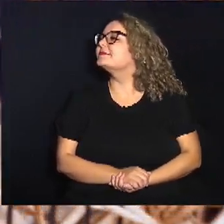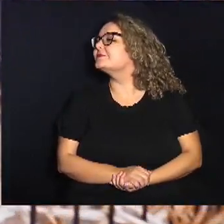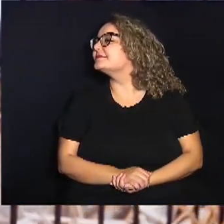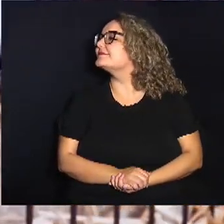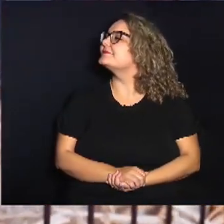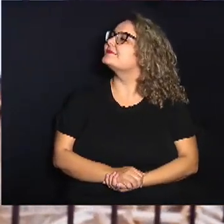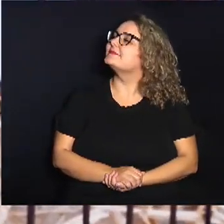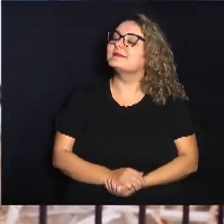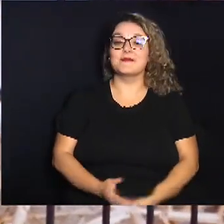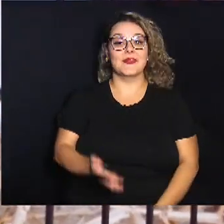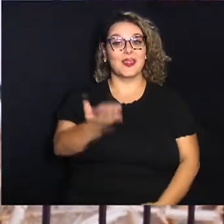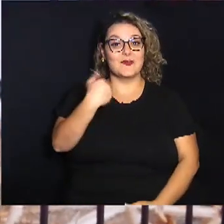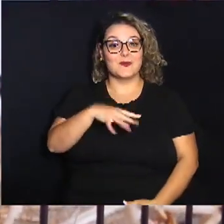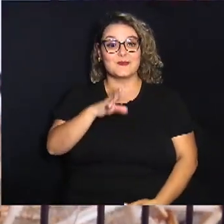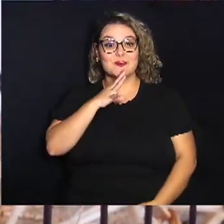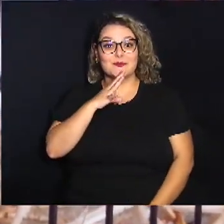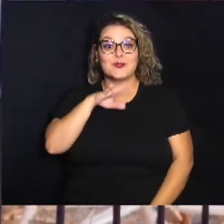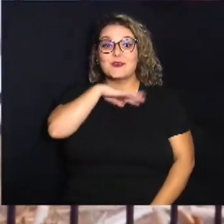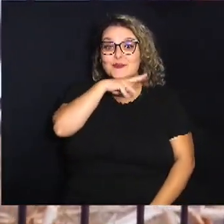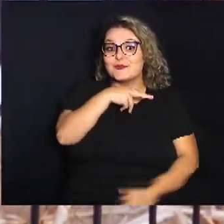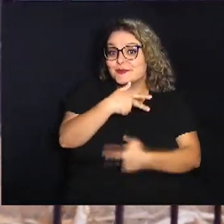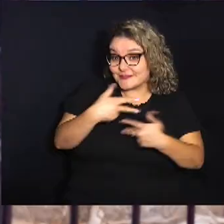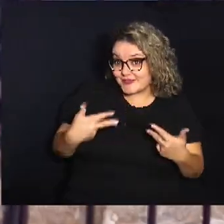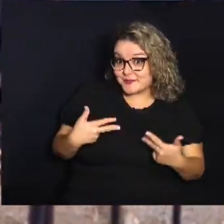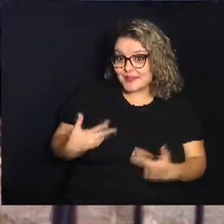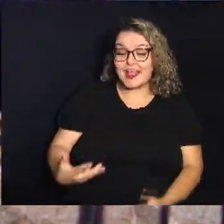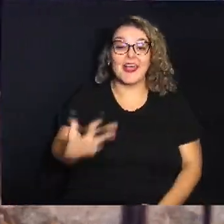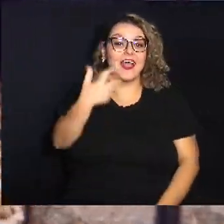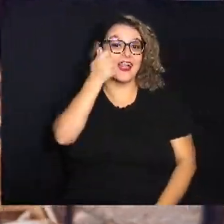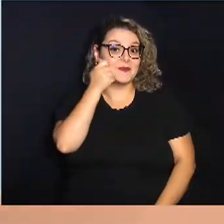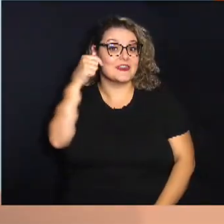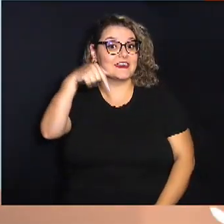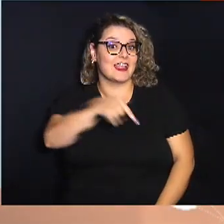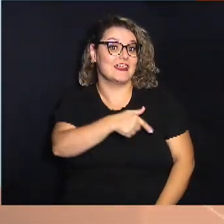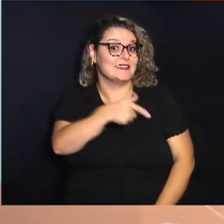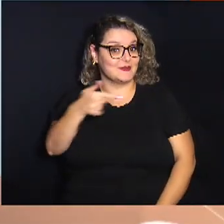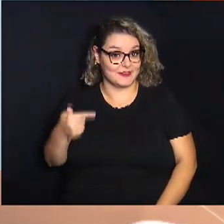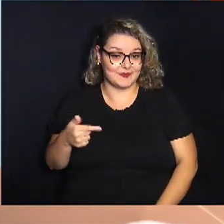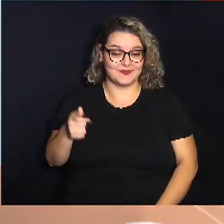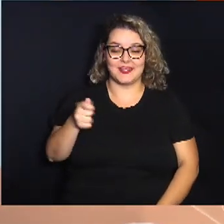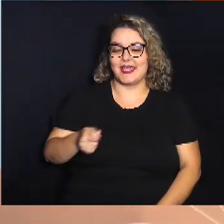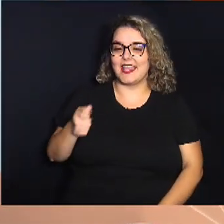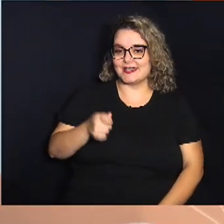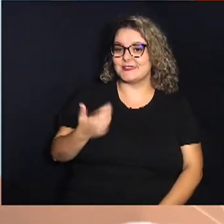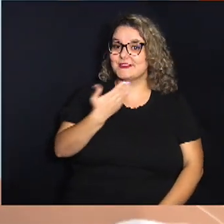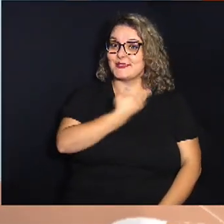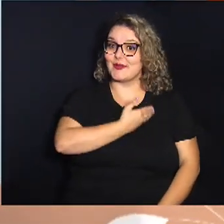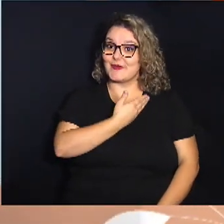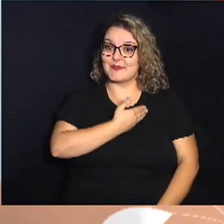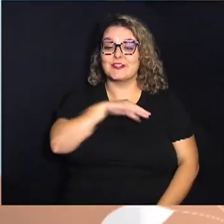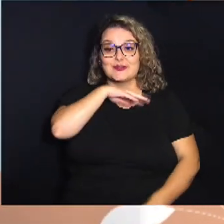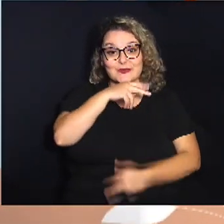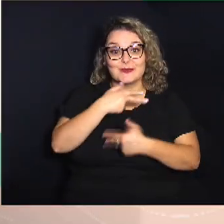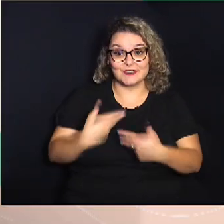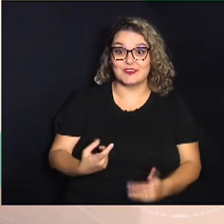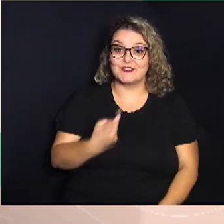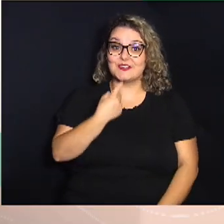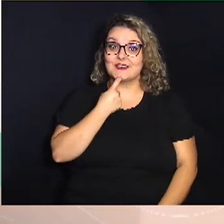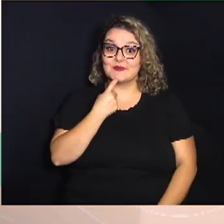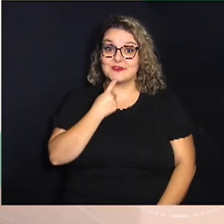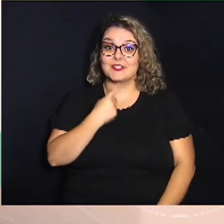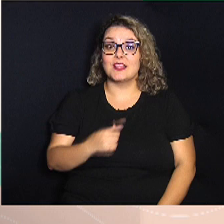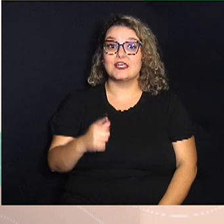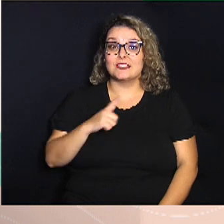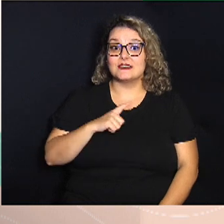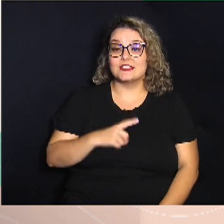Vamos conhecer os bichinhos que estão para adoção nesta semana? A Associação Amigos dos Animais de Campinas tem